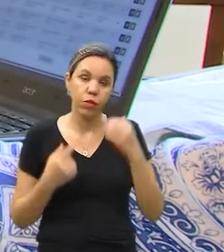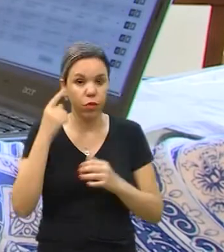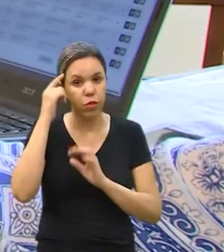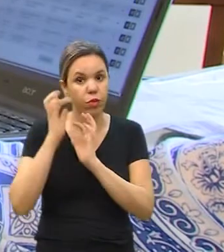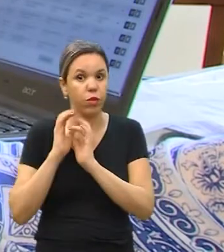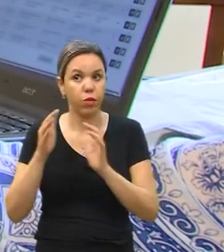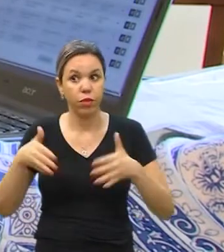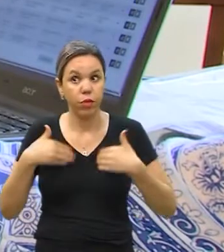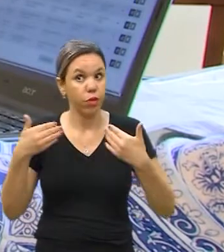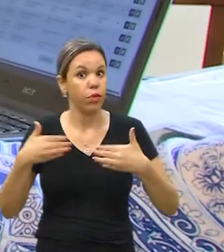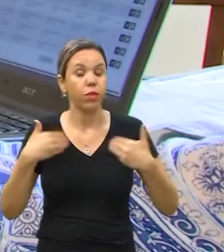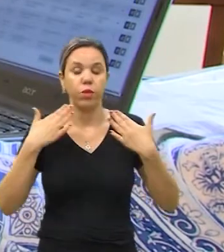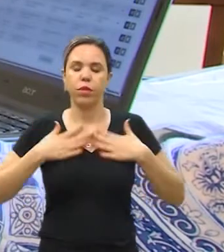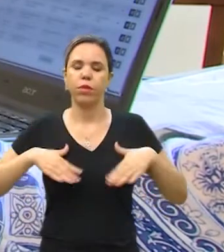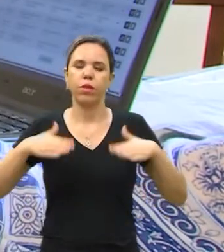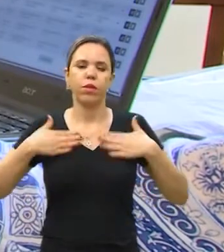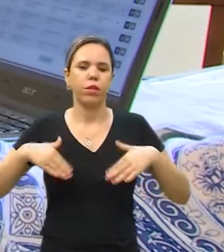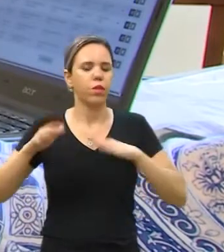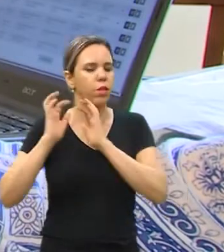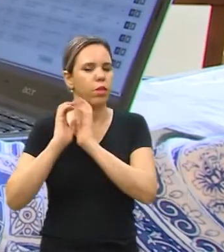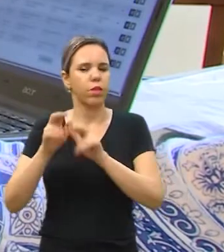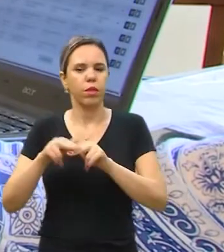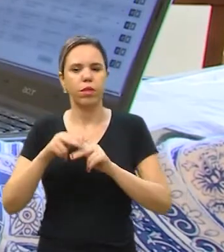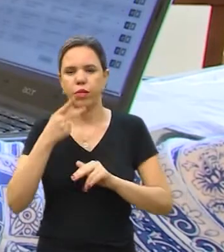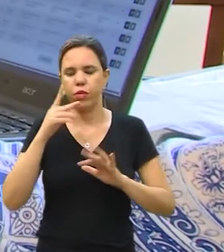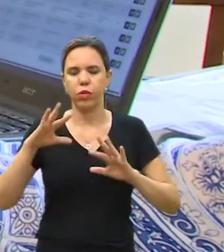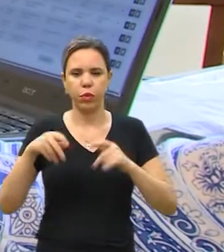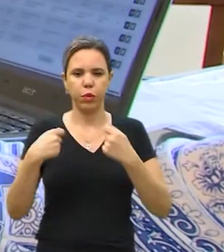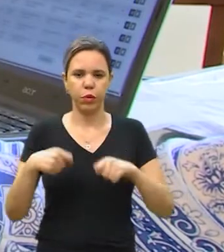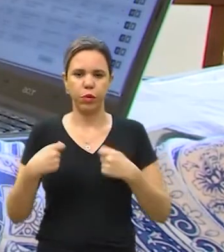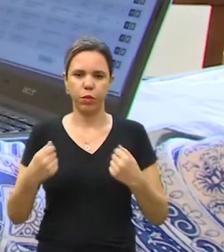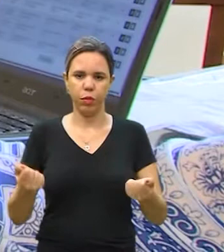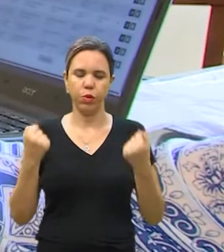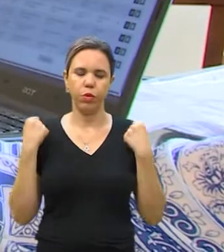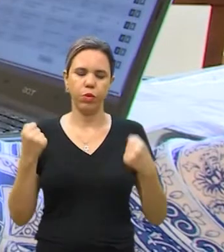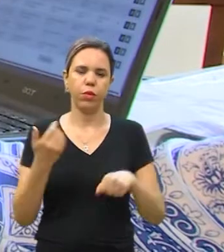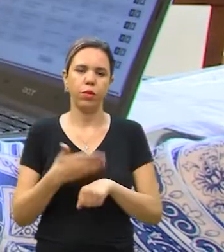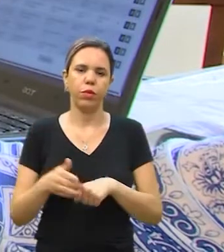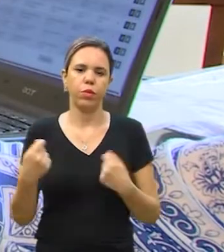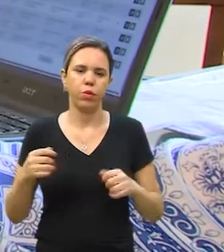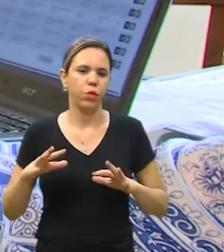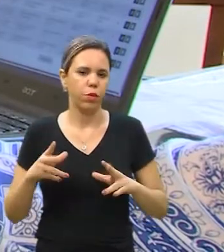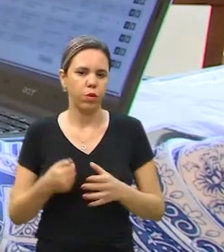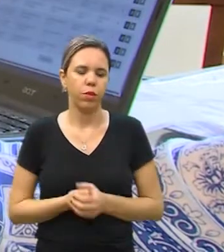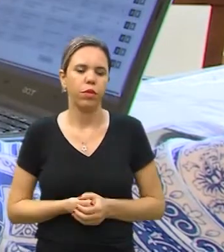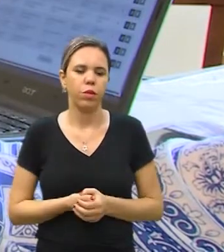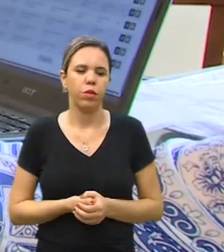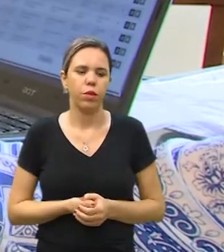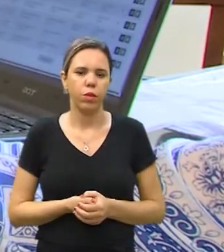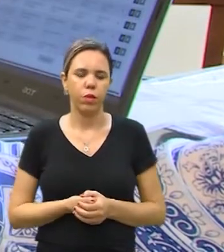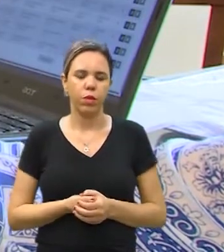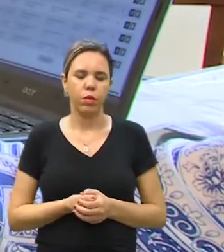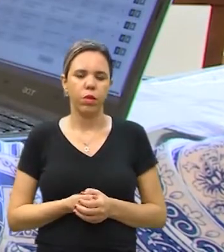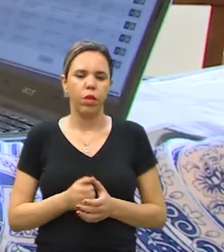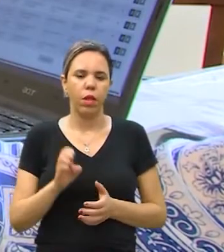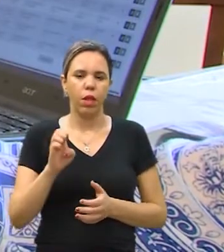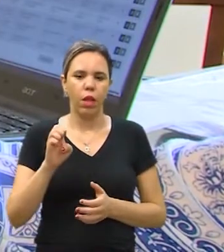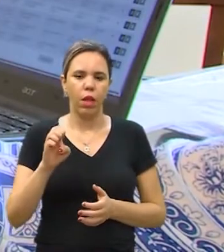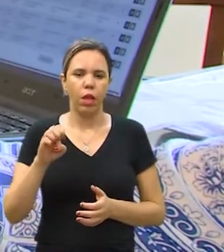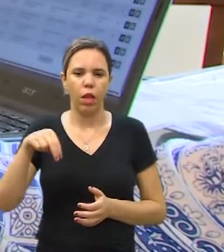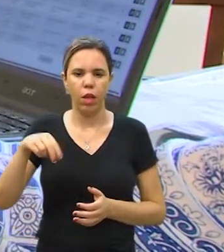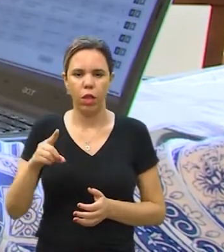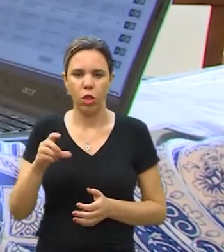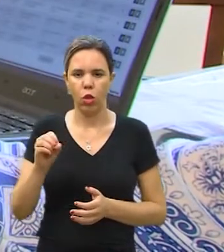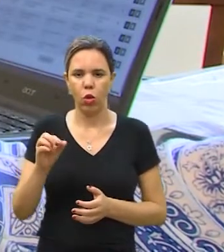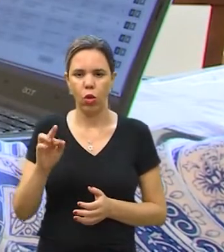cérebro, alegra o cérebro, acalma o cérebro. Por isso que eu vou te falar, todo mundo tem que praticar atividade física, todo mundo. Porque a endorfina é